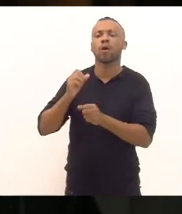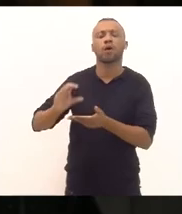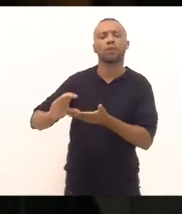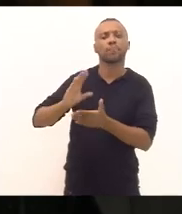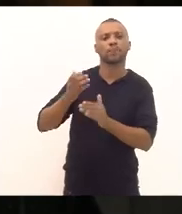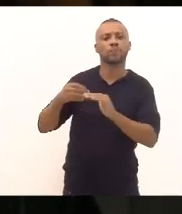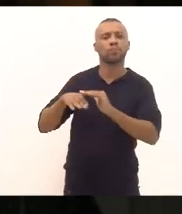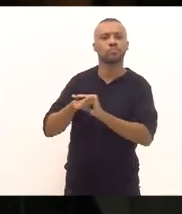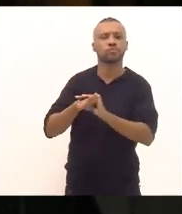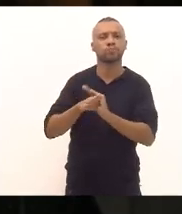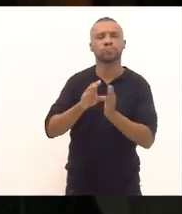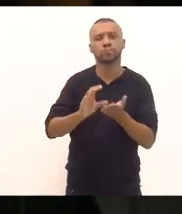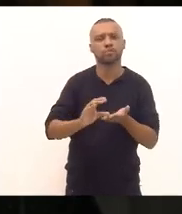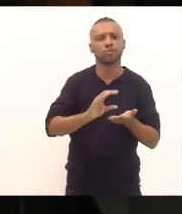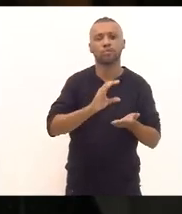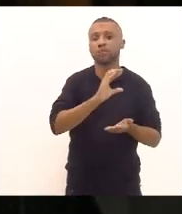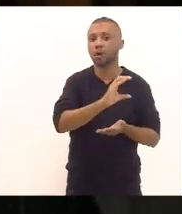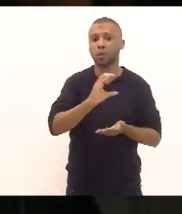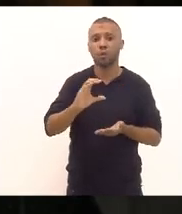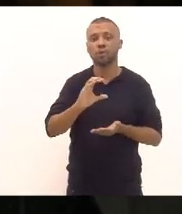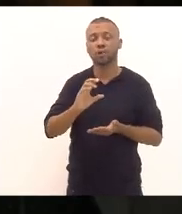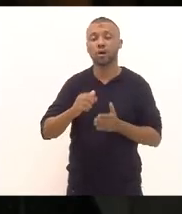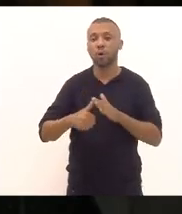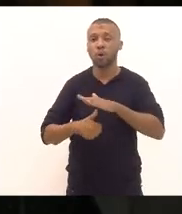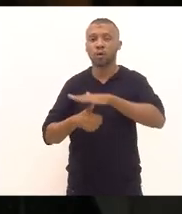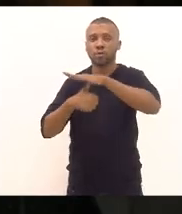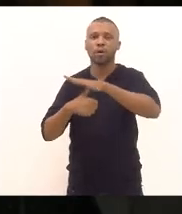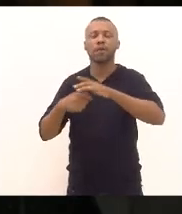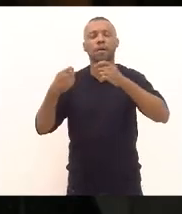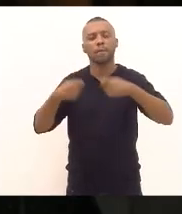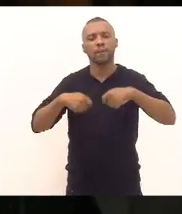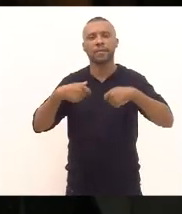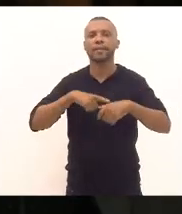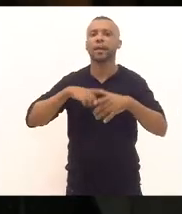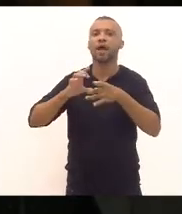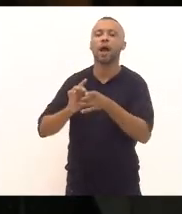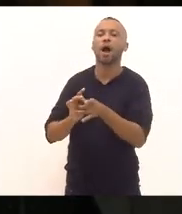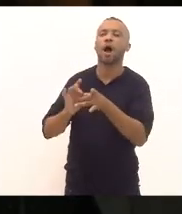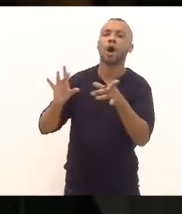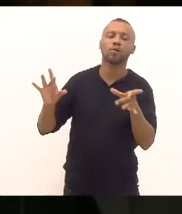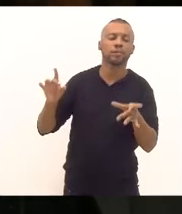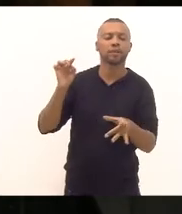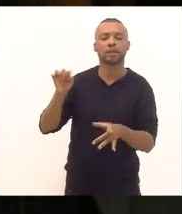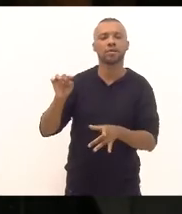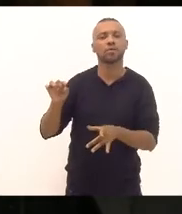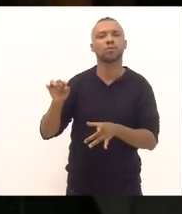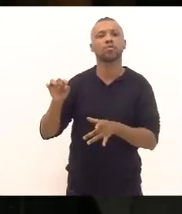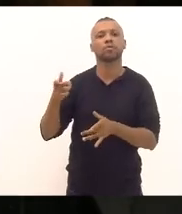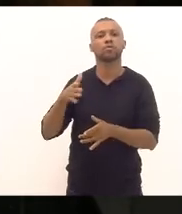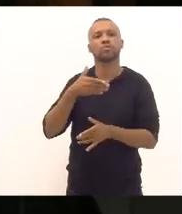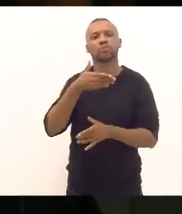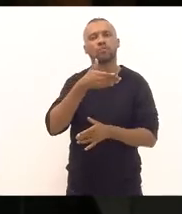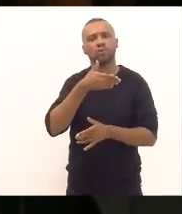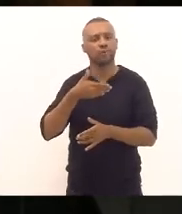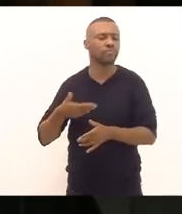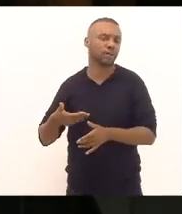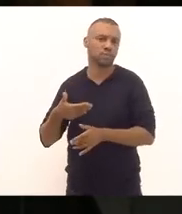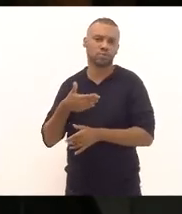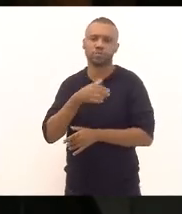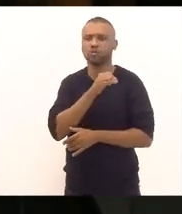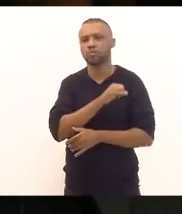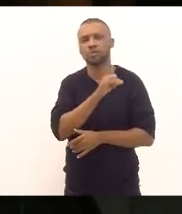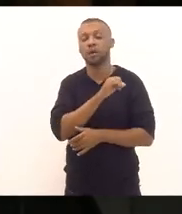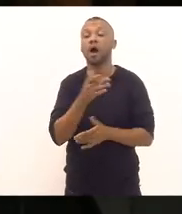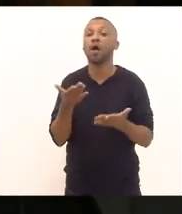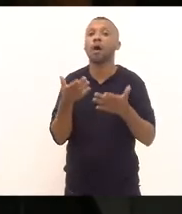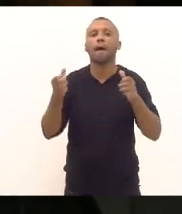mesmo tendo recursos financeiros em conta o reitor precisa de autorização do Poder Executivo estadual e agora piorou